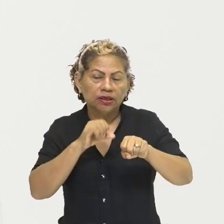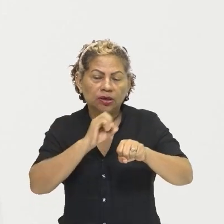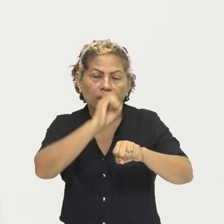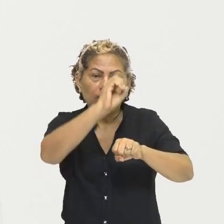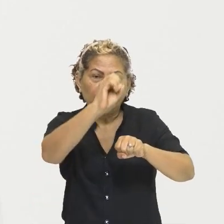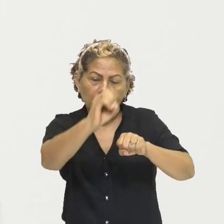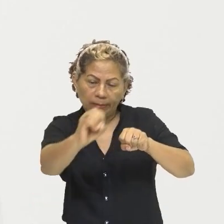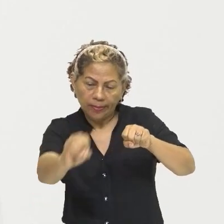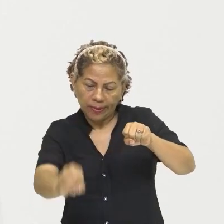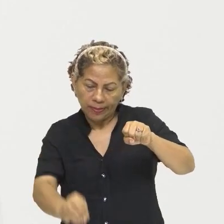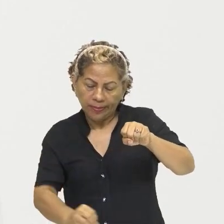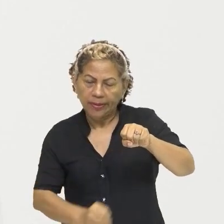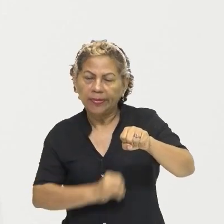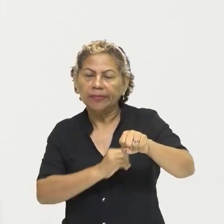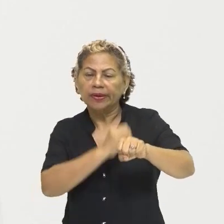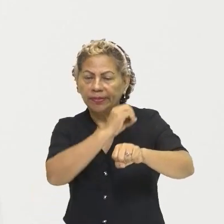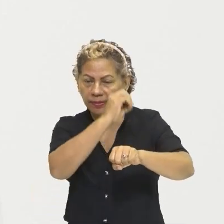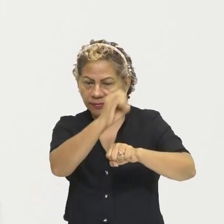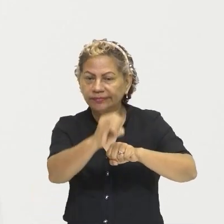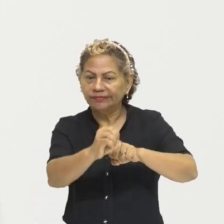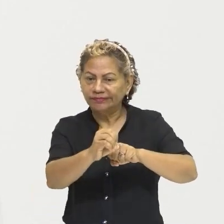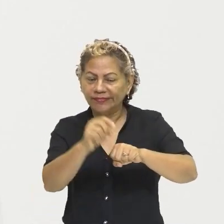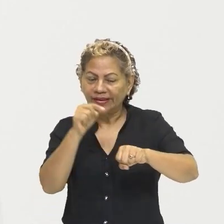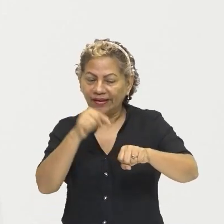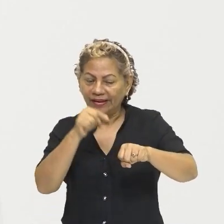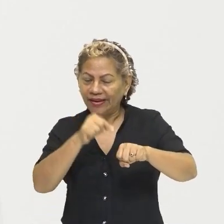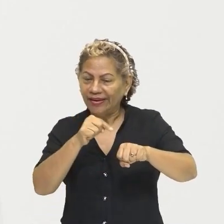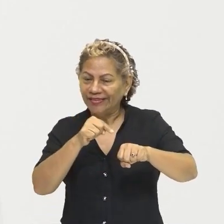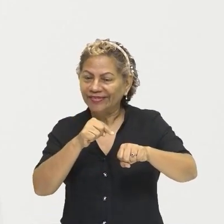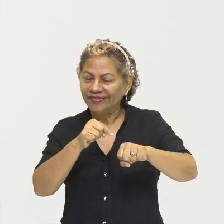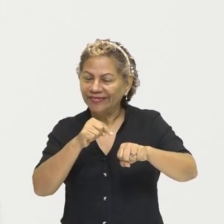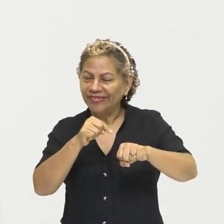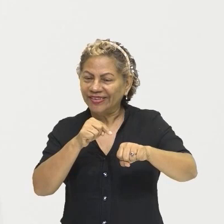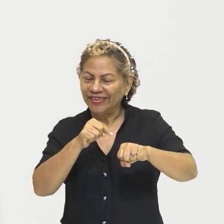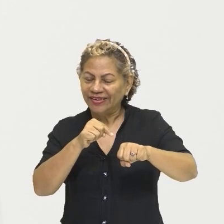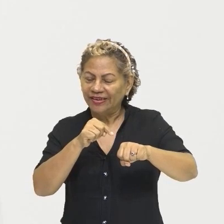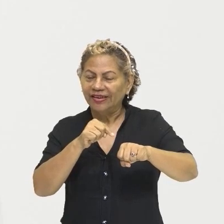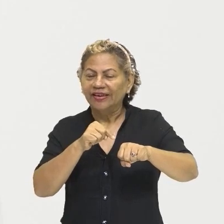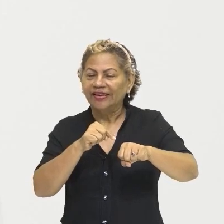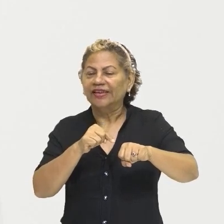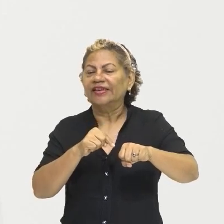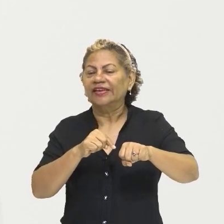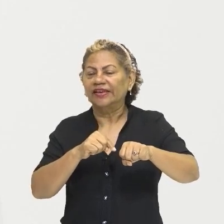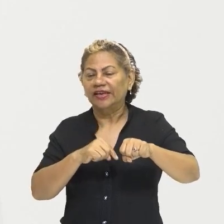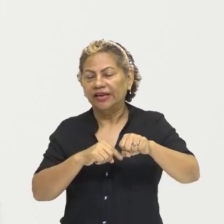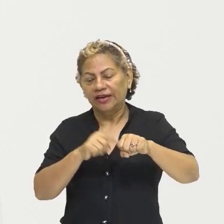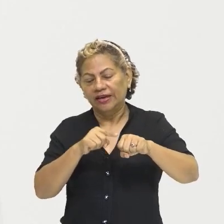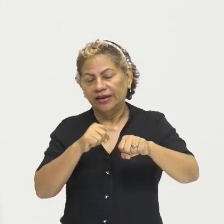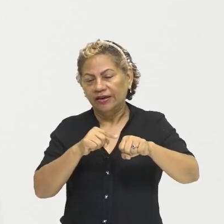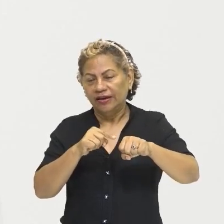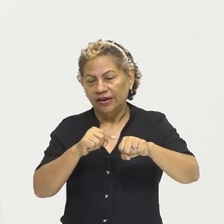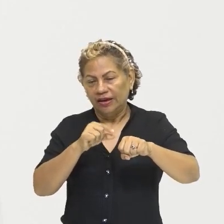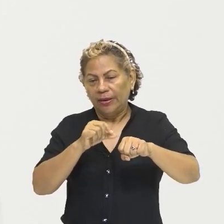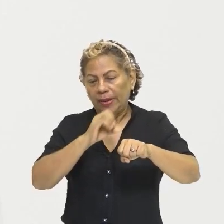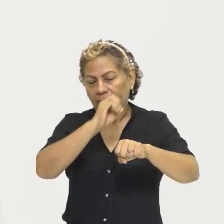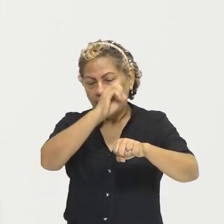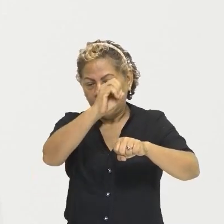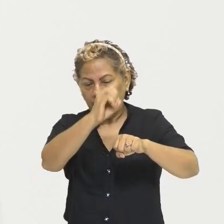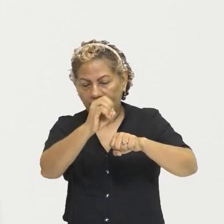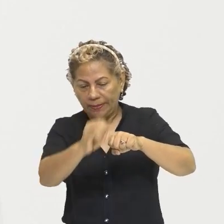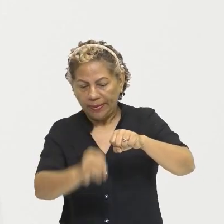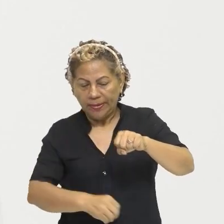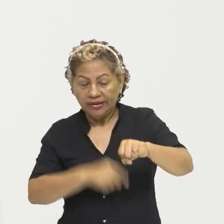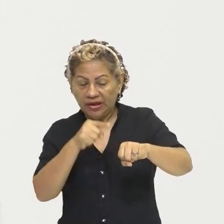Terra, quem gira em torno da Terra é o Sol. Se a gente tomar como referência a Terra, certo? Se a gente tomar